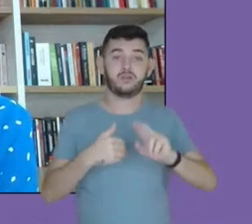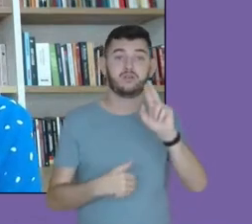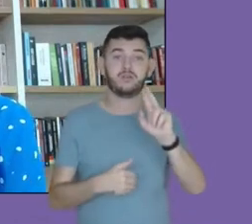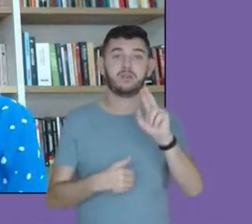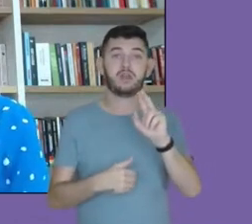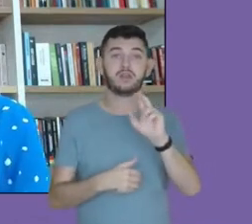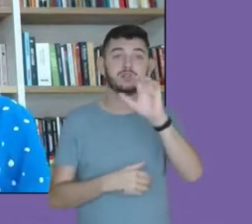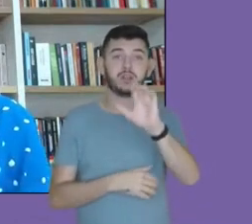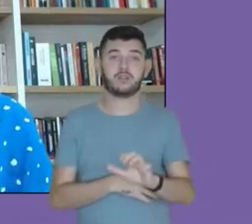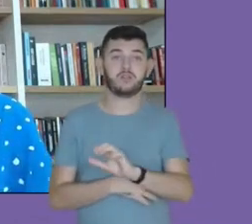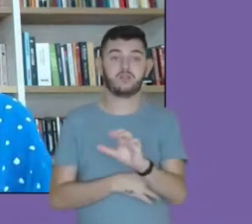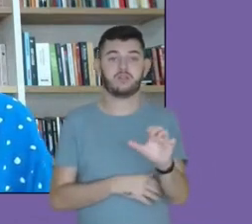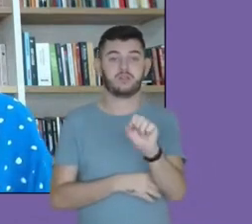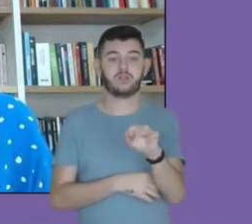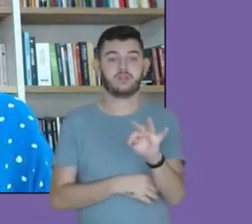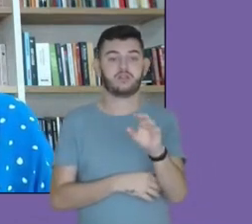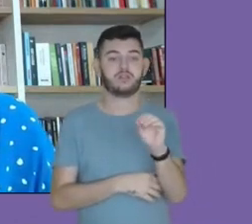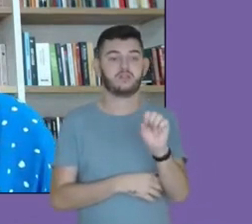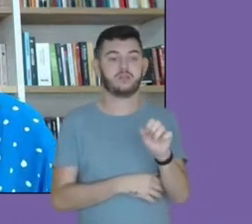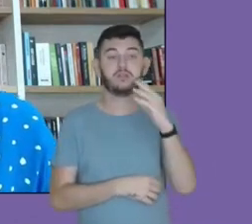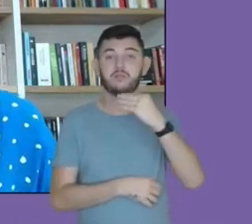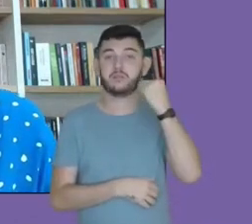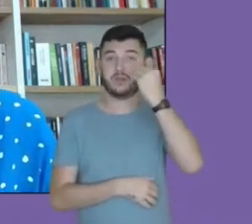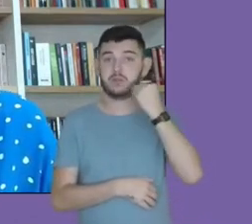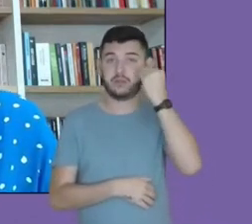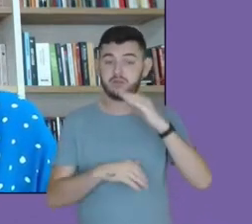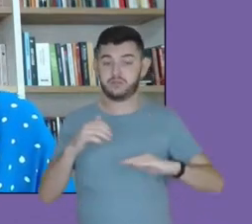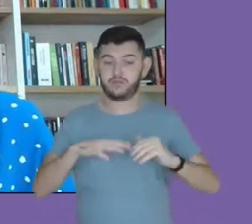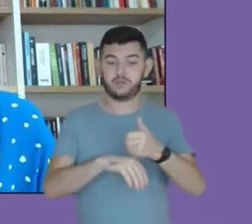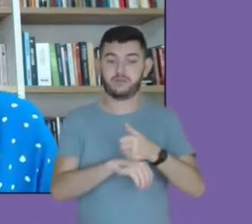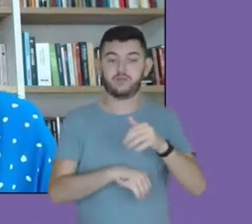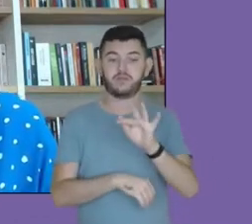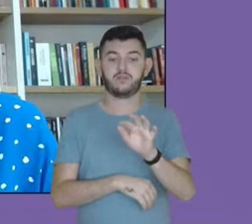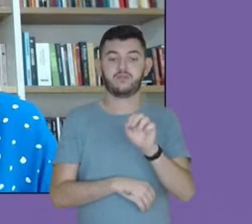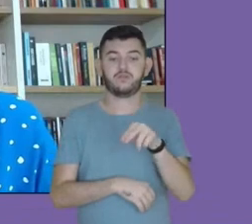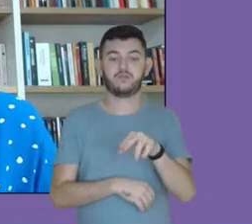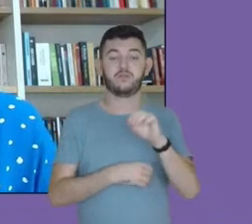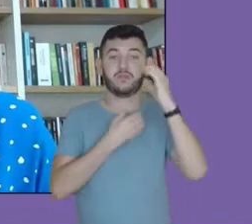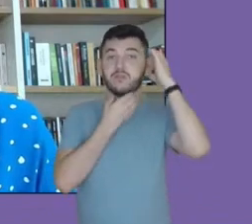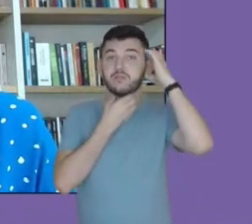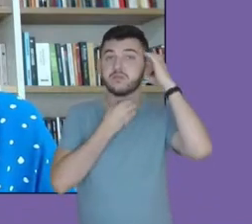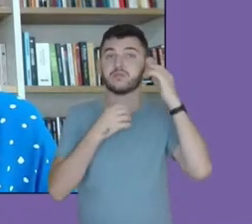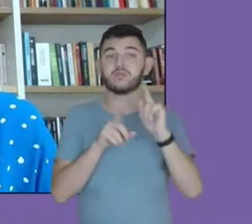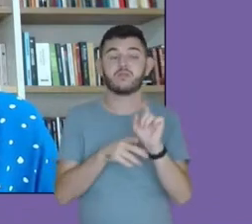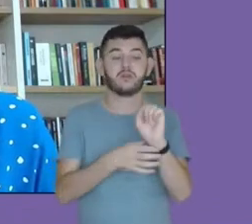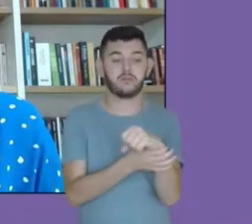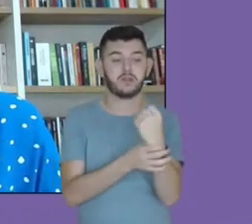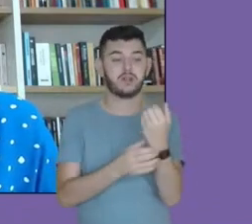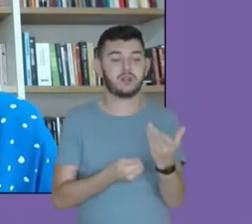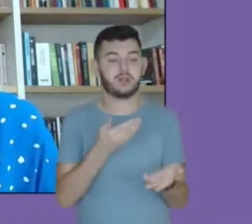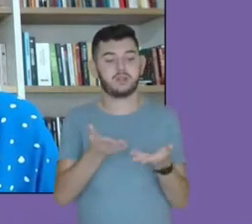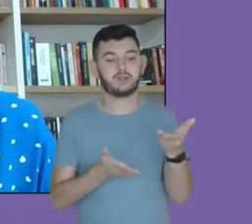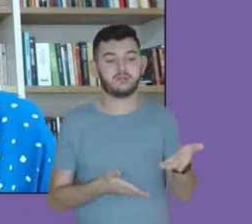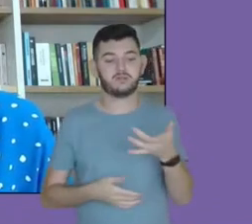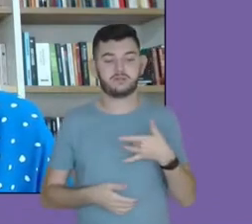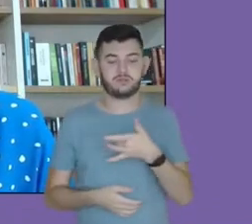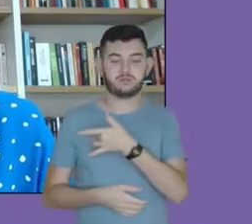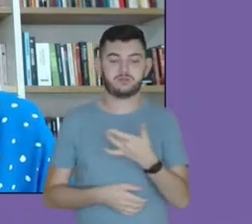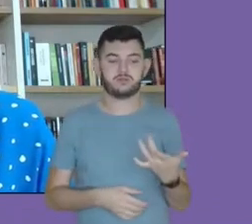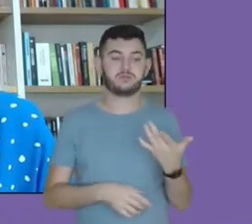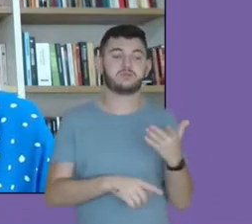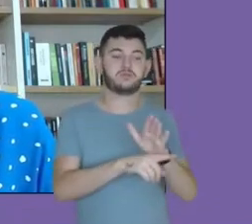tem experiência profissional em fonoaudiologia com ênfase nos processos de reabilitação e atenção à saúde de pessoas